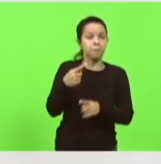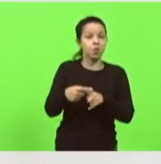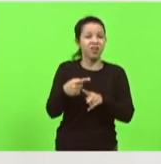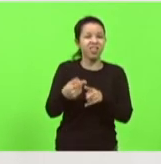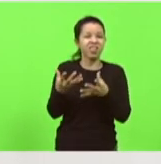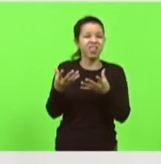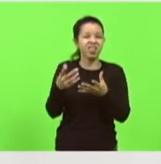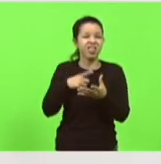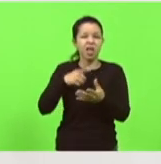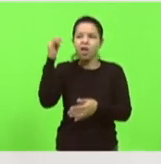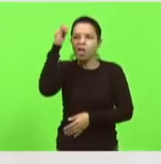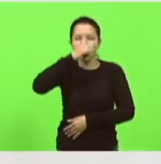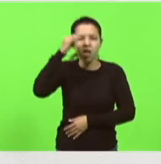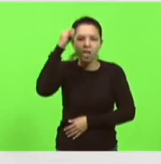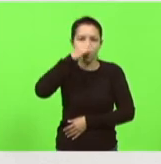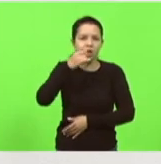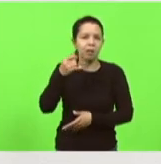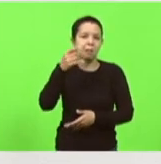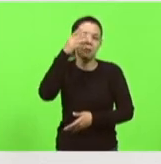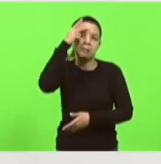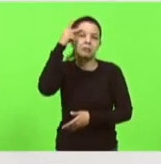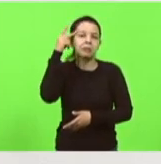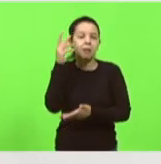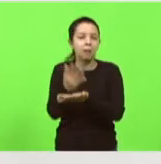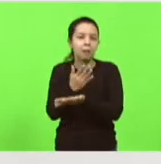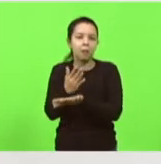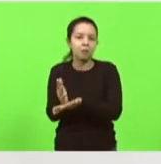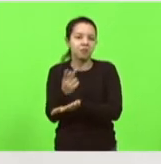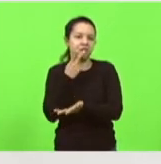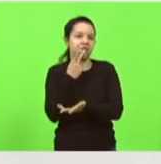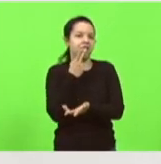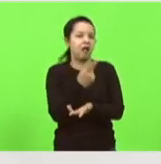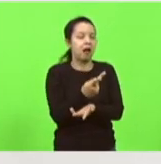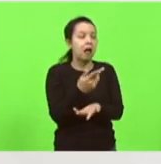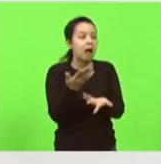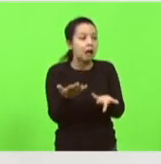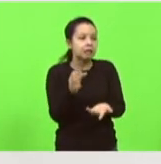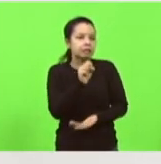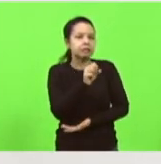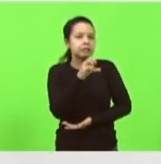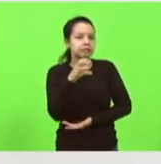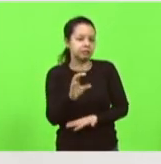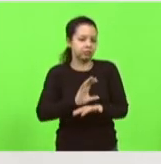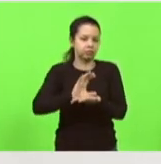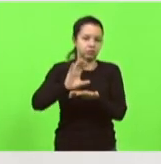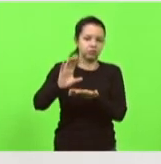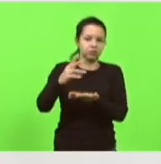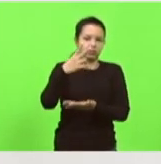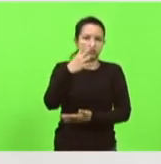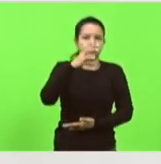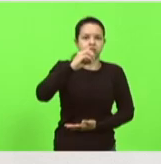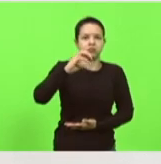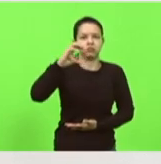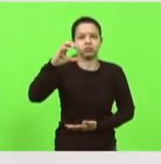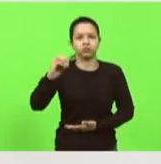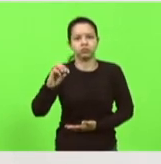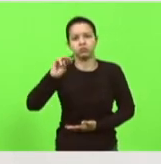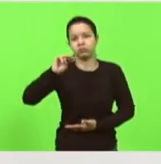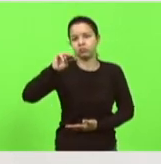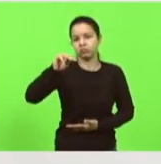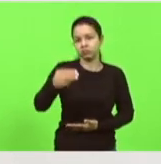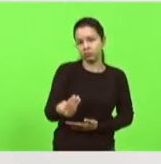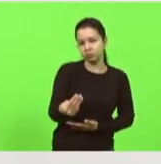que vem aqui falar, meu Deus, Santa Catarina está dando 200 milhões para o governo